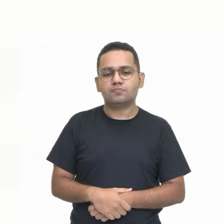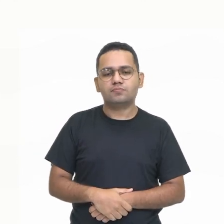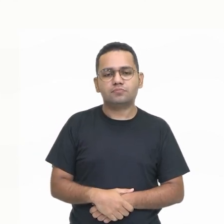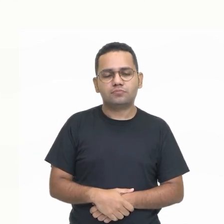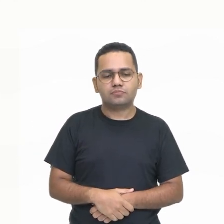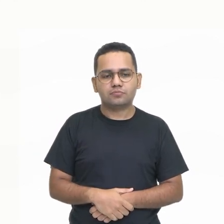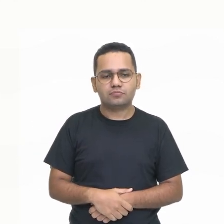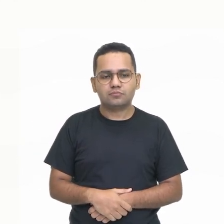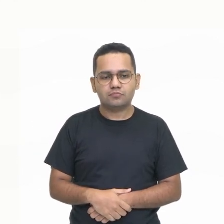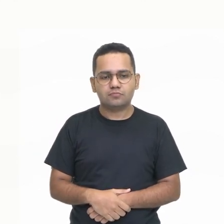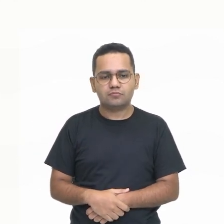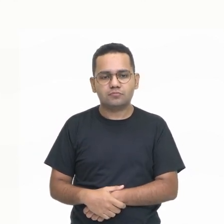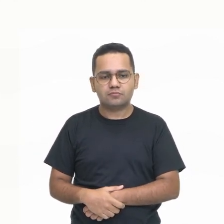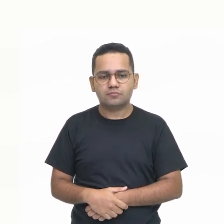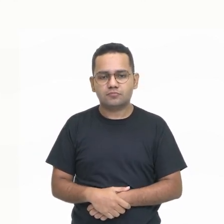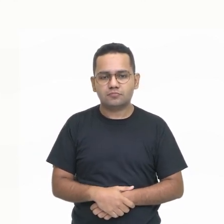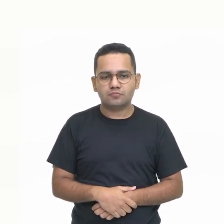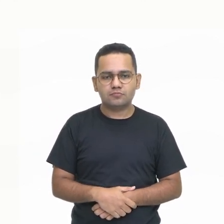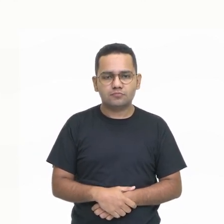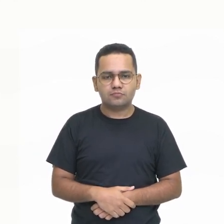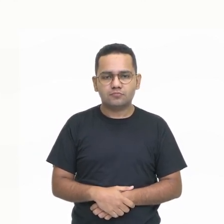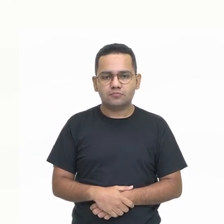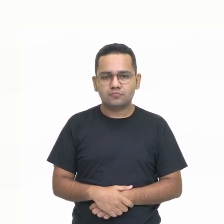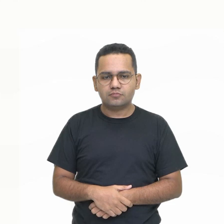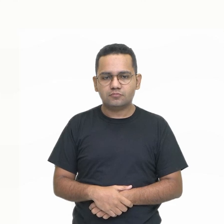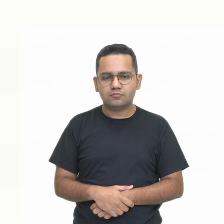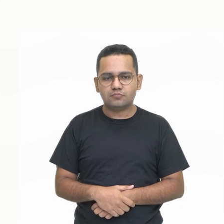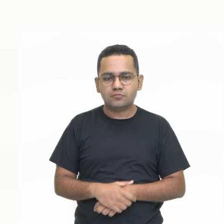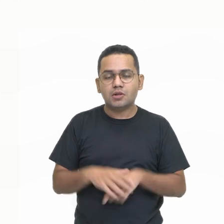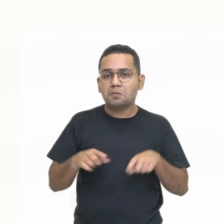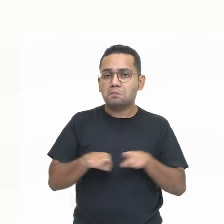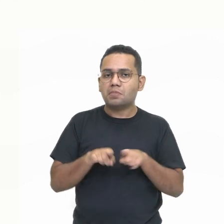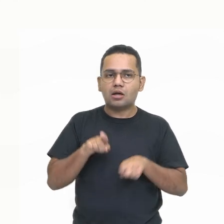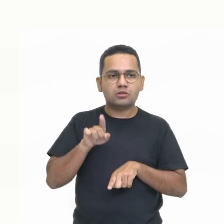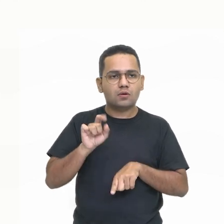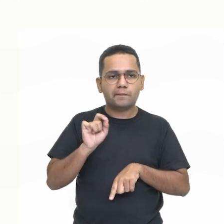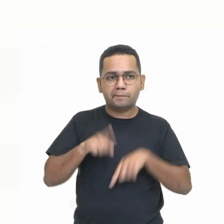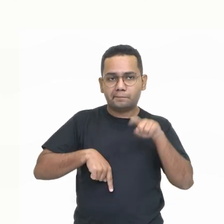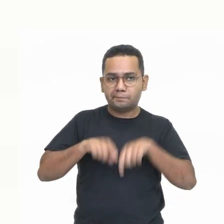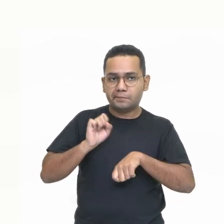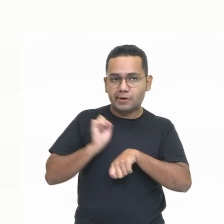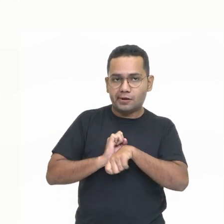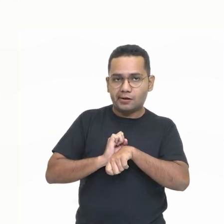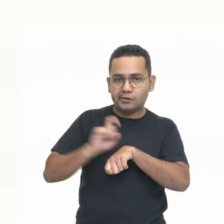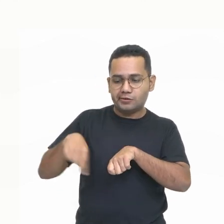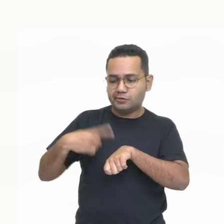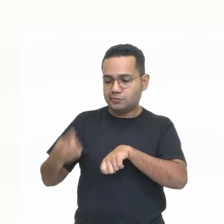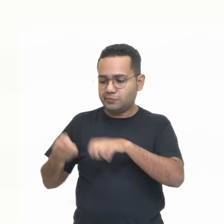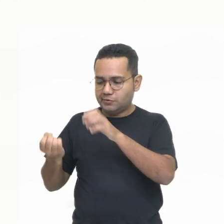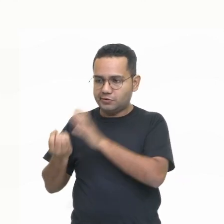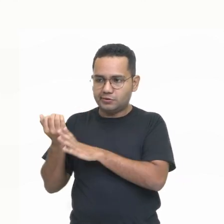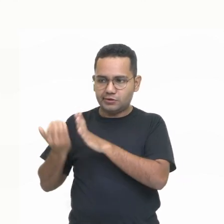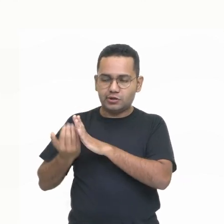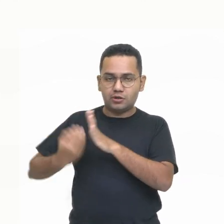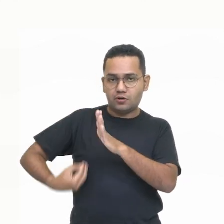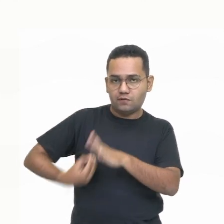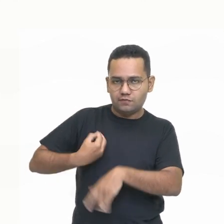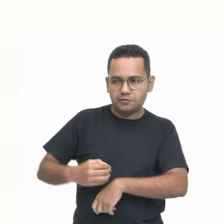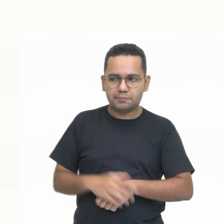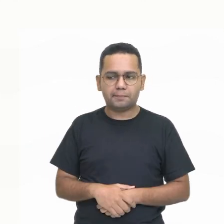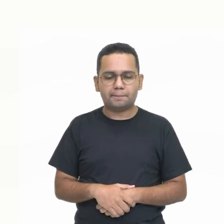matéria inorgânica, formando a matéria orgânica, né, que é a glicose. Já